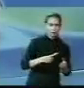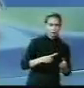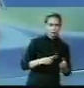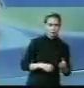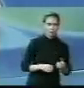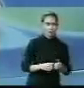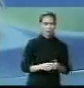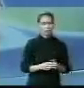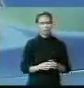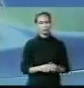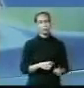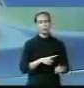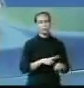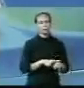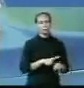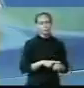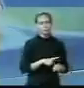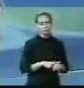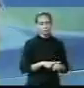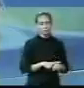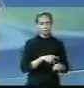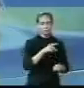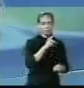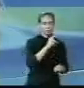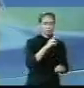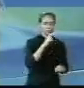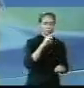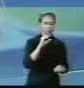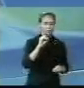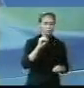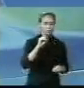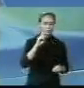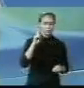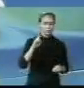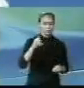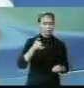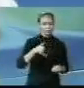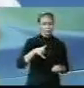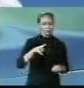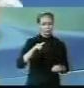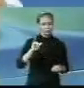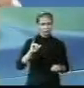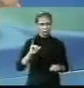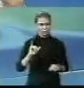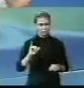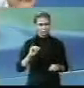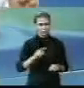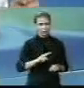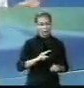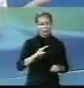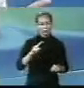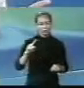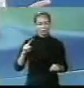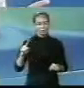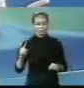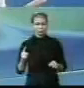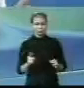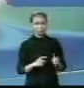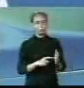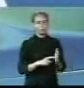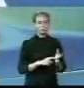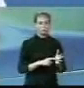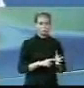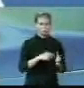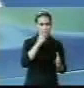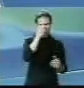o proxy, né, de posse de todos esses arquivos, de todas essas informações, ele devolve à máquina cliente